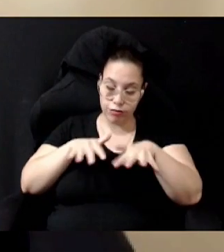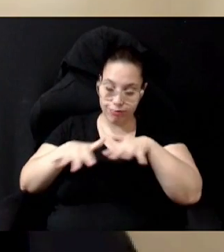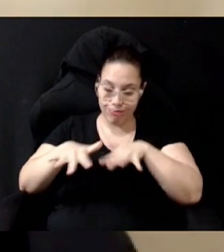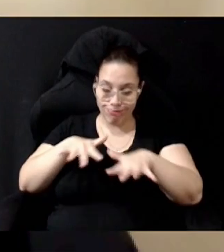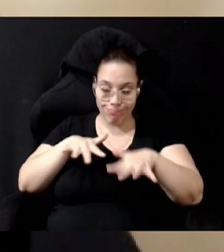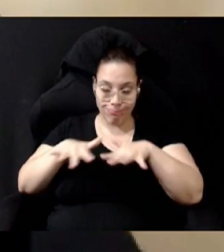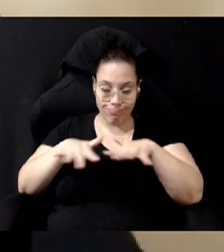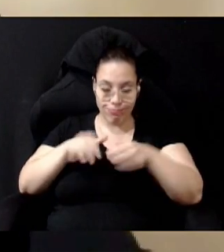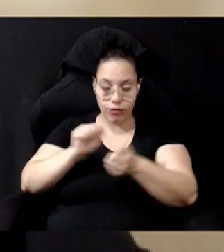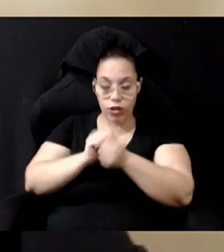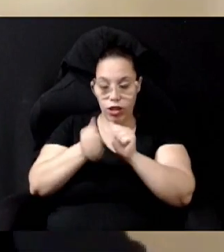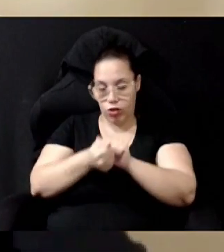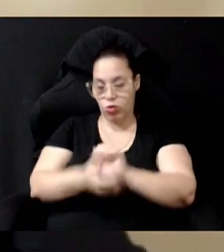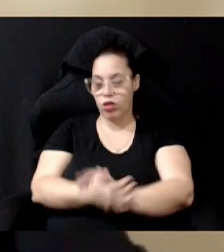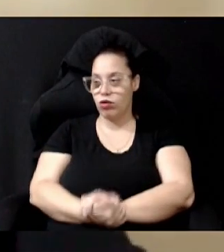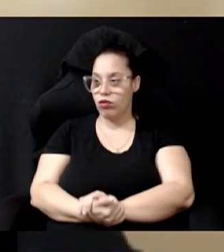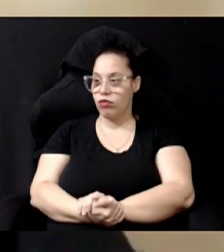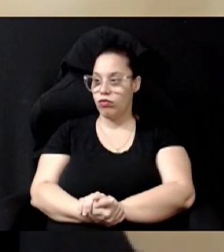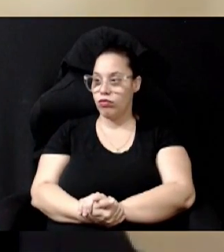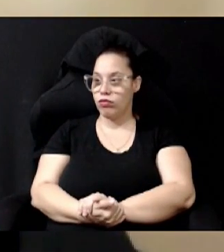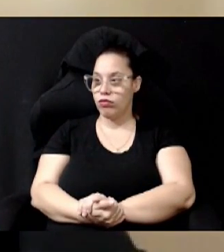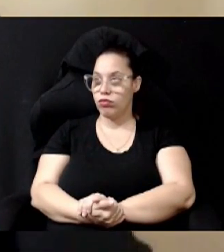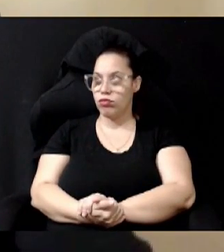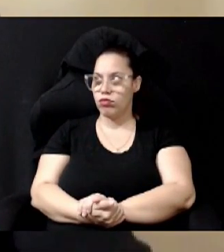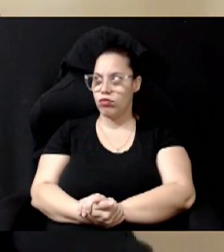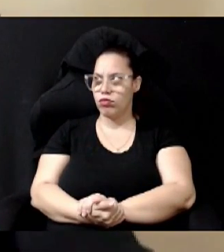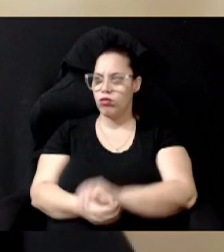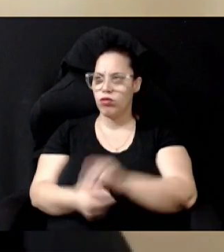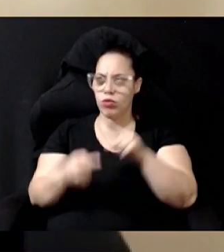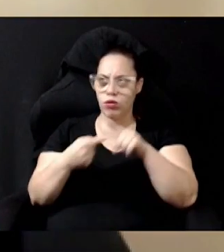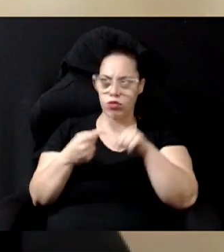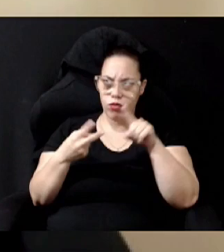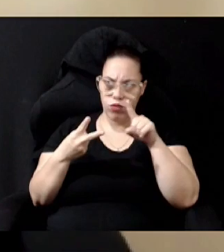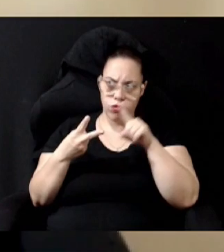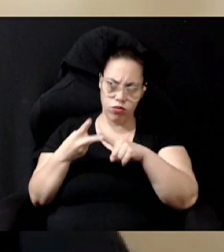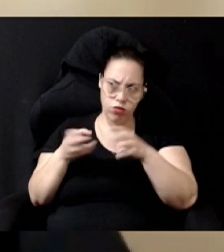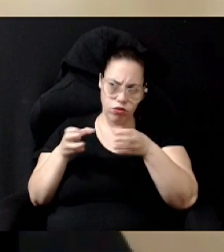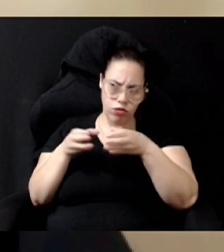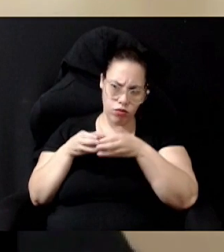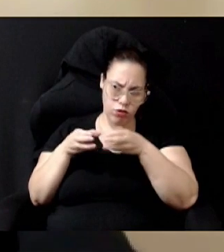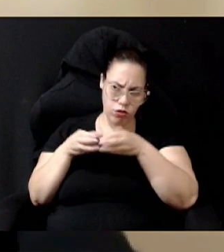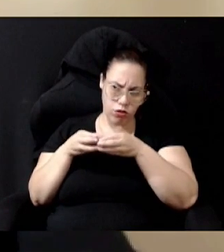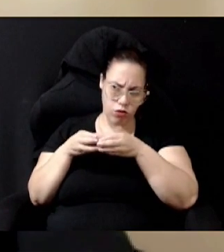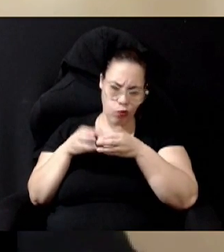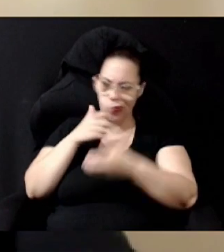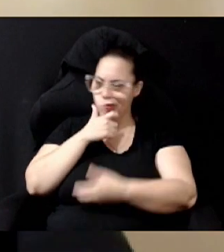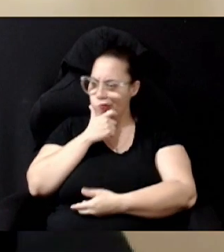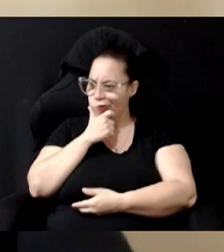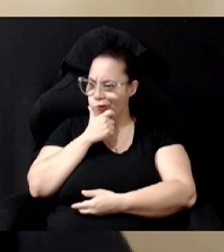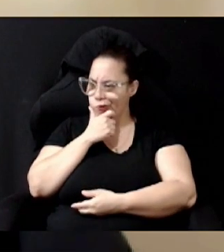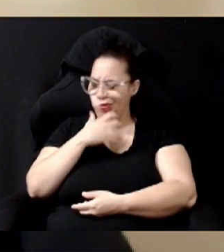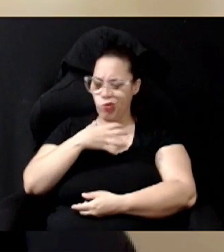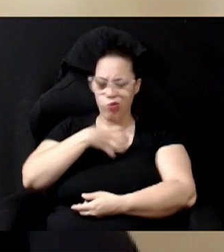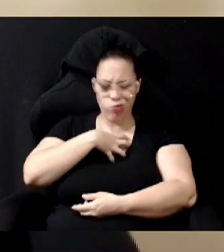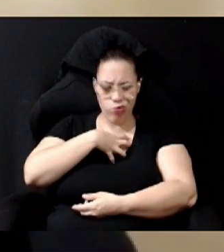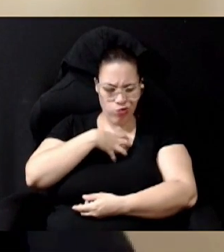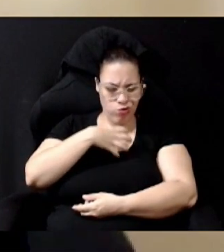adequado. Existem dois grandes grupos assim de sintomas ou de sinais